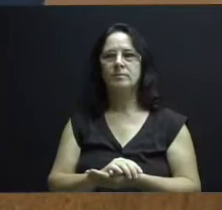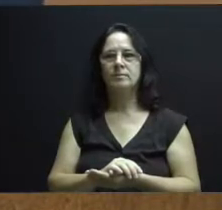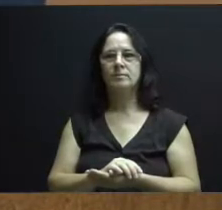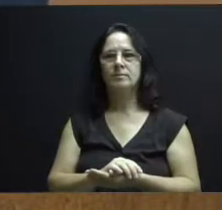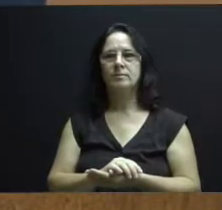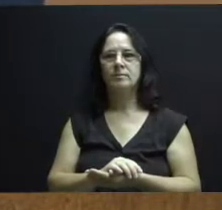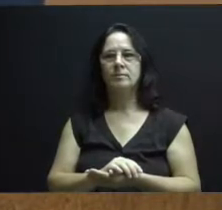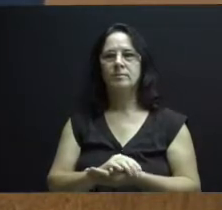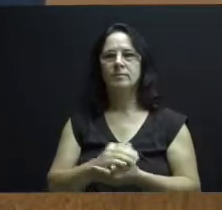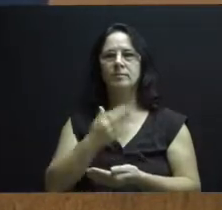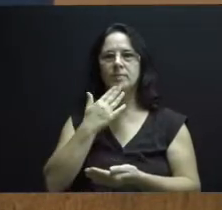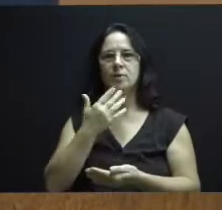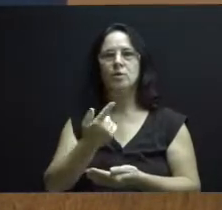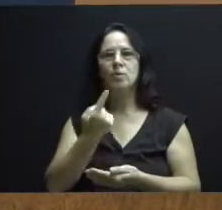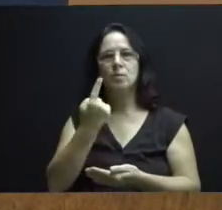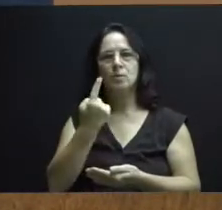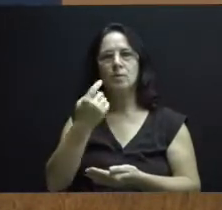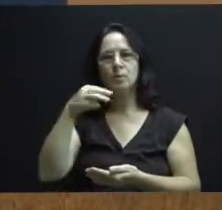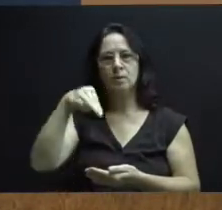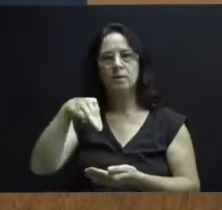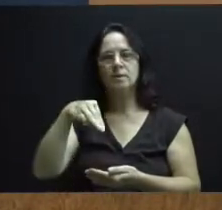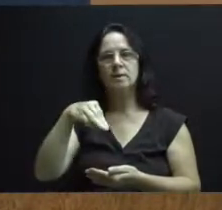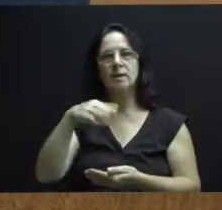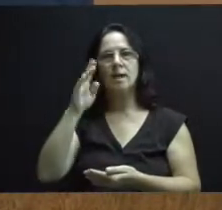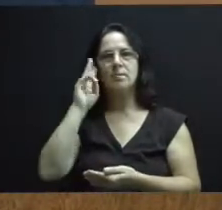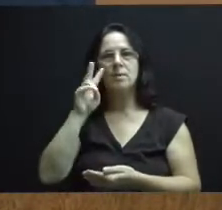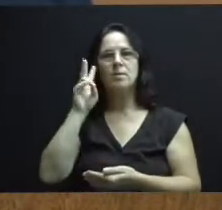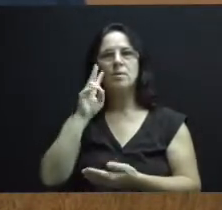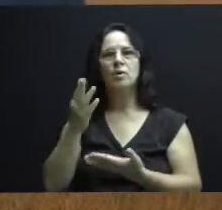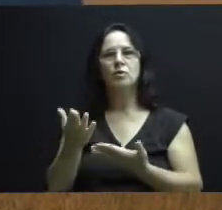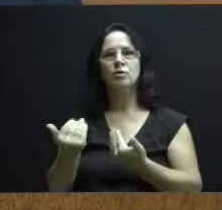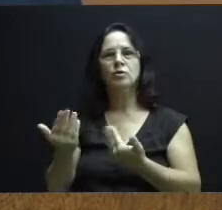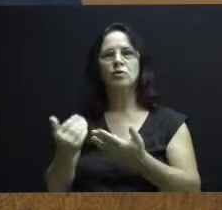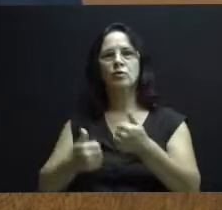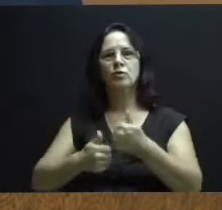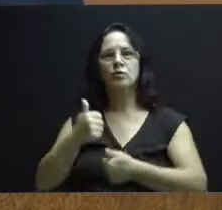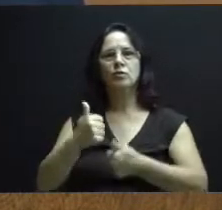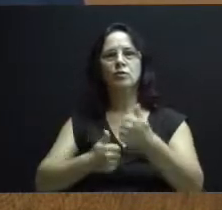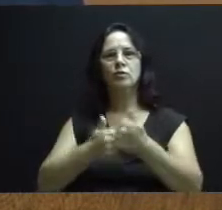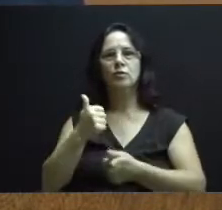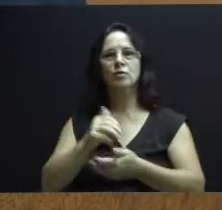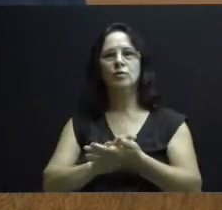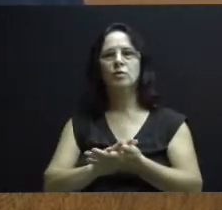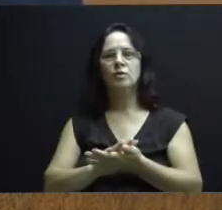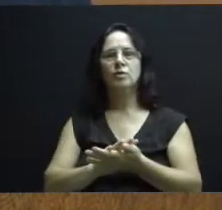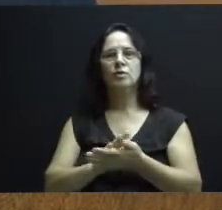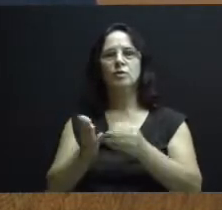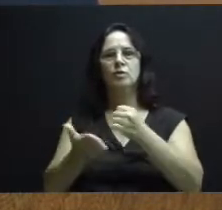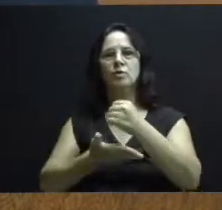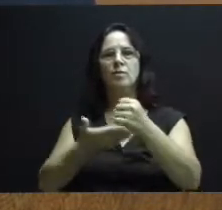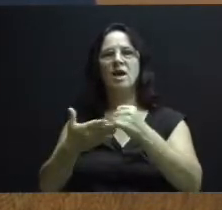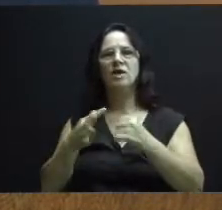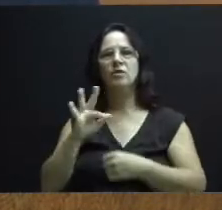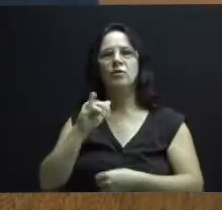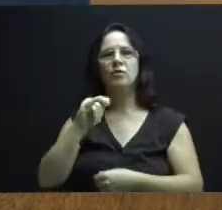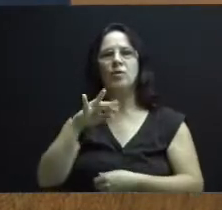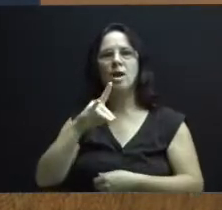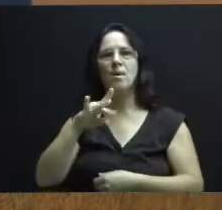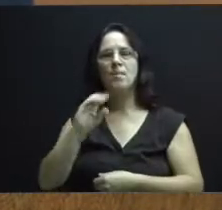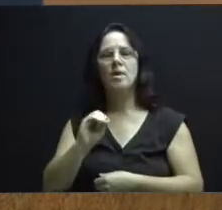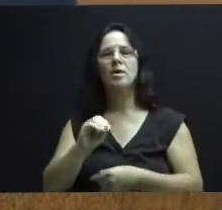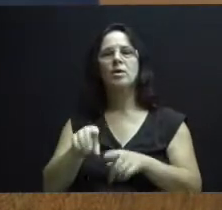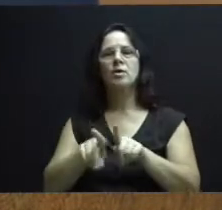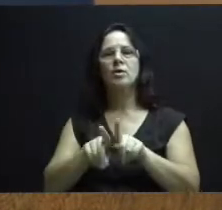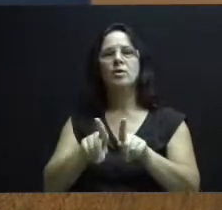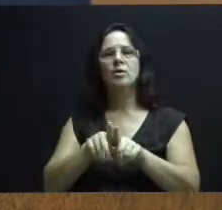solicita um minuto de silêncio em memória dos jovens jogadores de futebol das categorias de base do flamengo do jornalista ricardo boechat